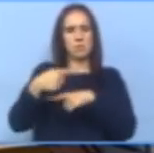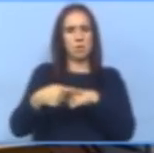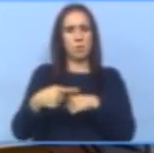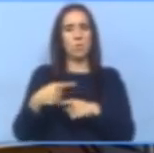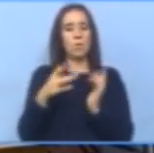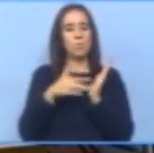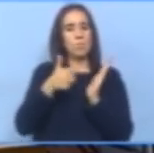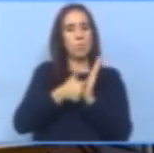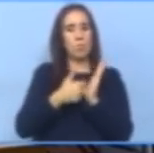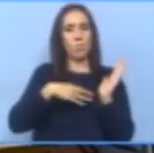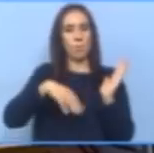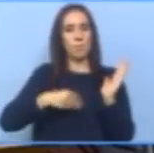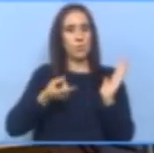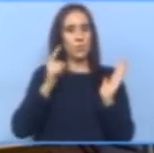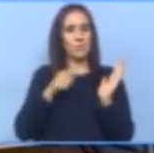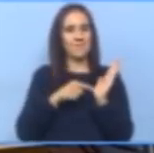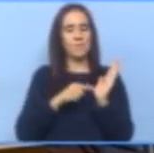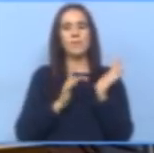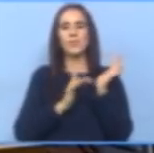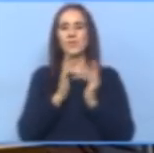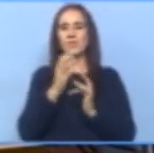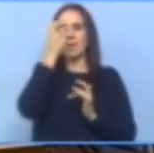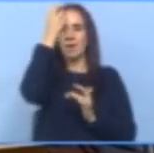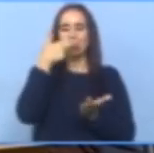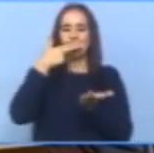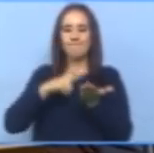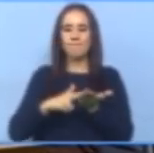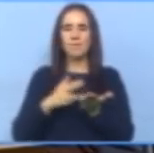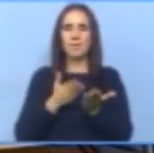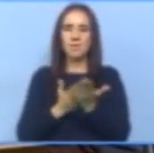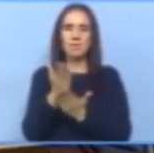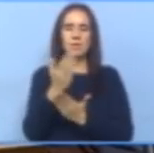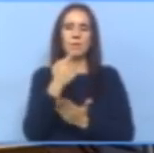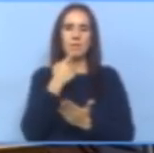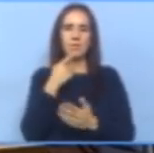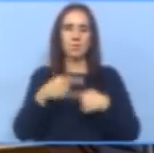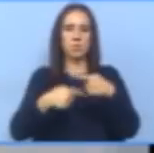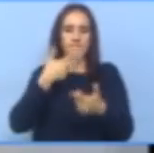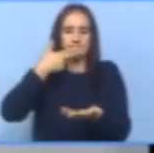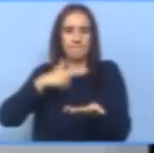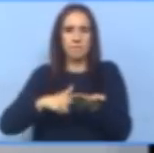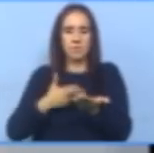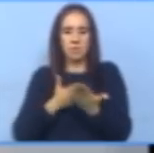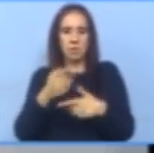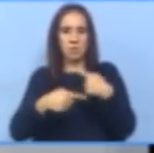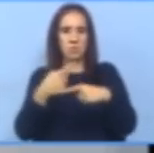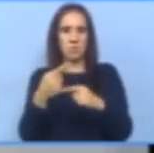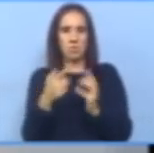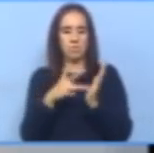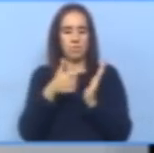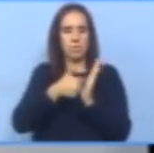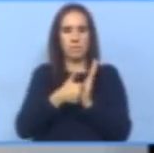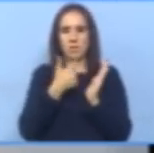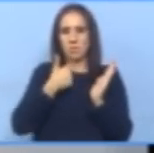mundo bíblico. Mas Jesus é verdadeiramente rei segundo as tradições que estão, as genuínas tradições que estão na teologia